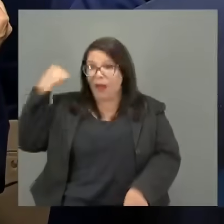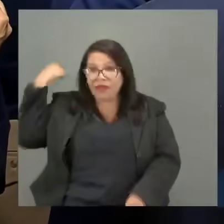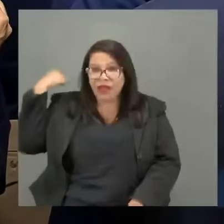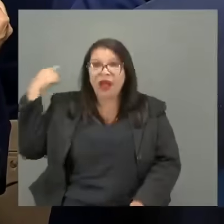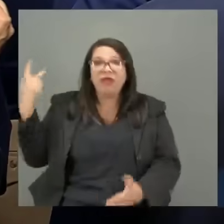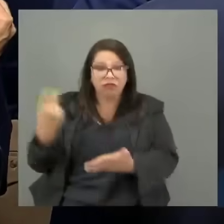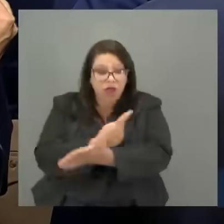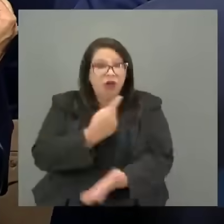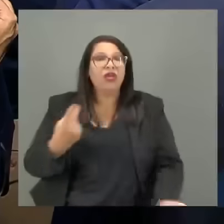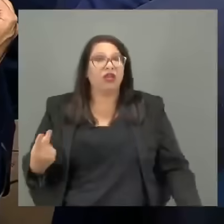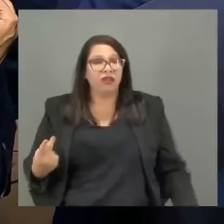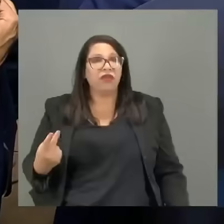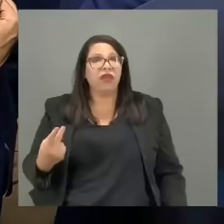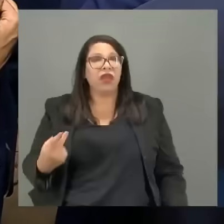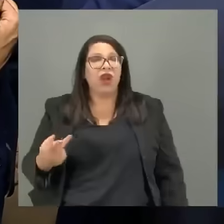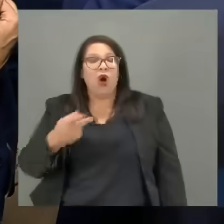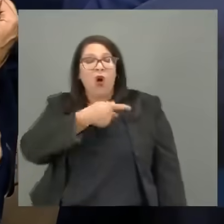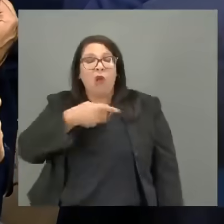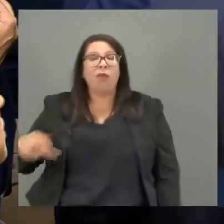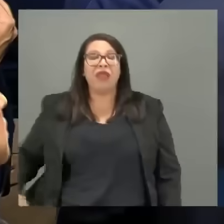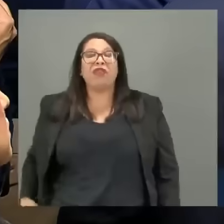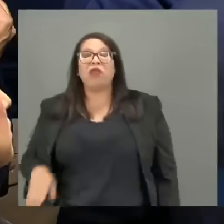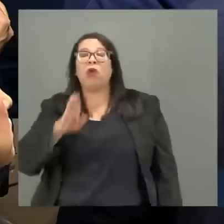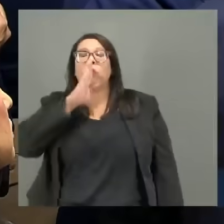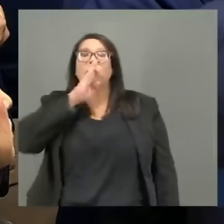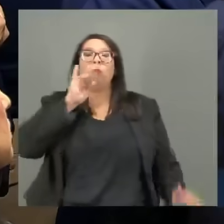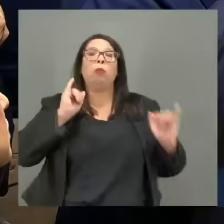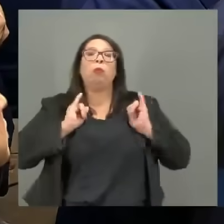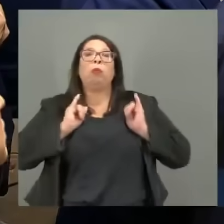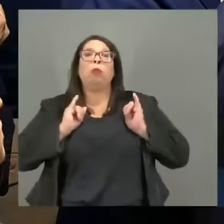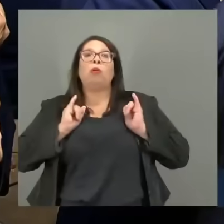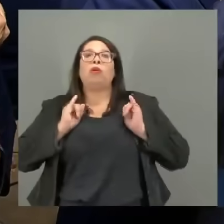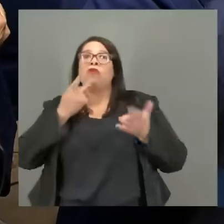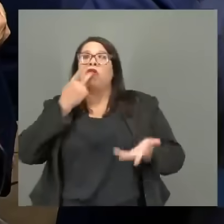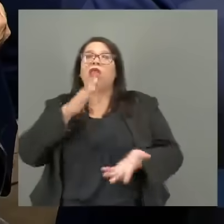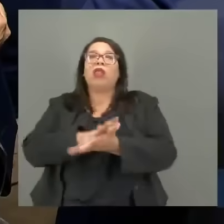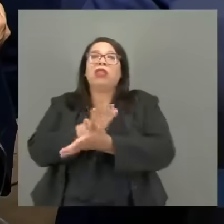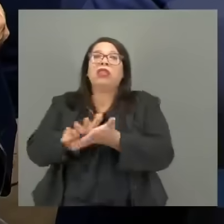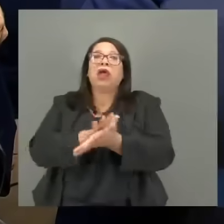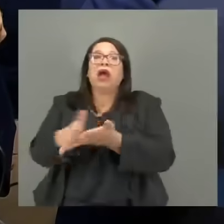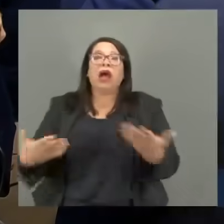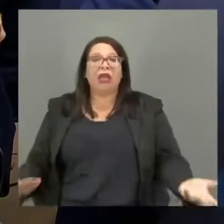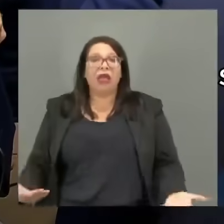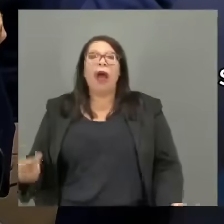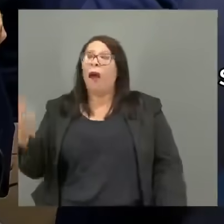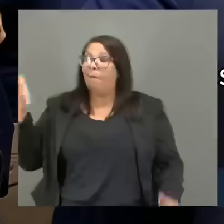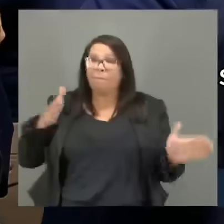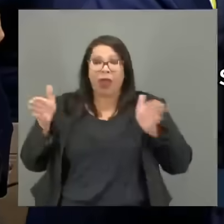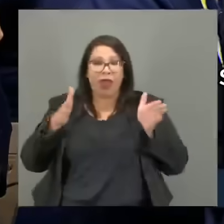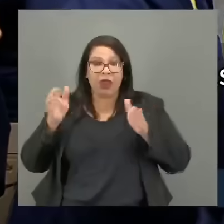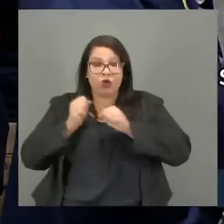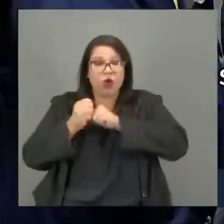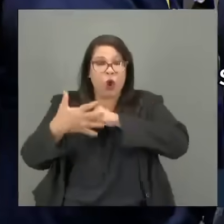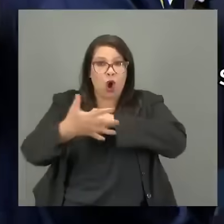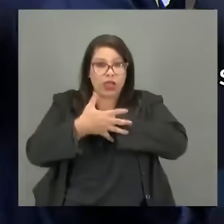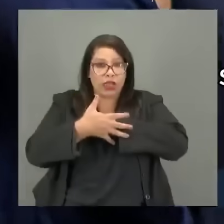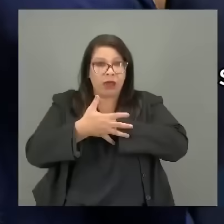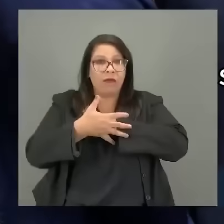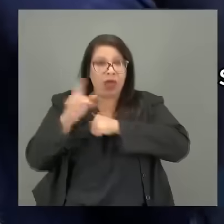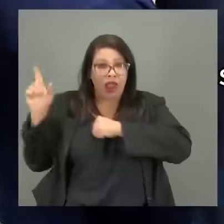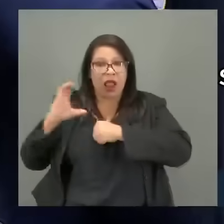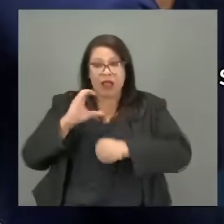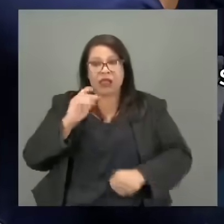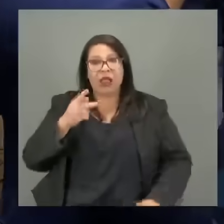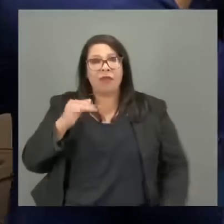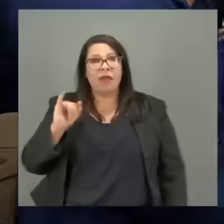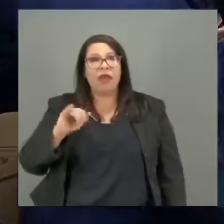ver, totalmente parcial. Durante o período da CPI, se reuniu, inclusive, com o